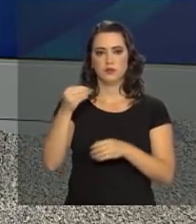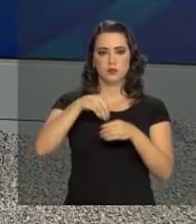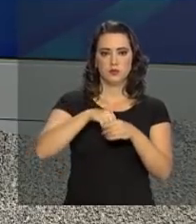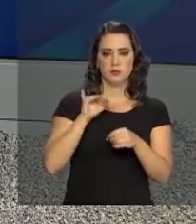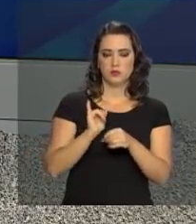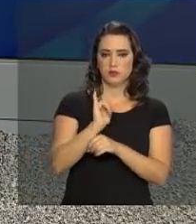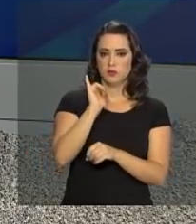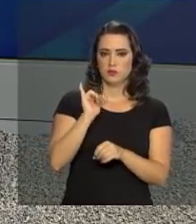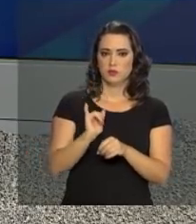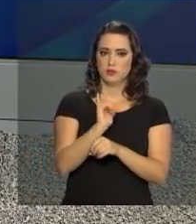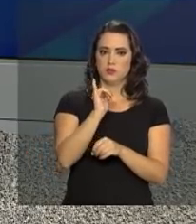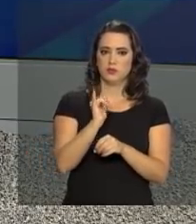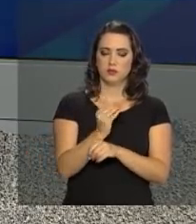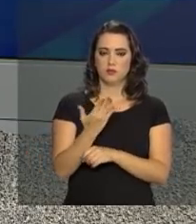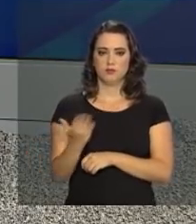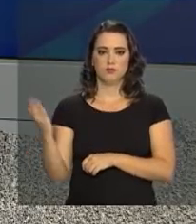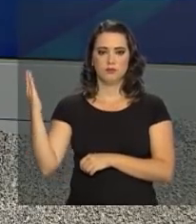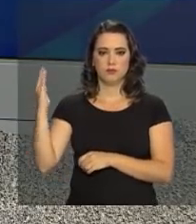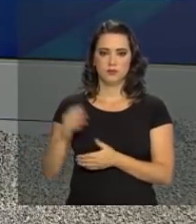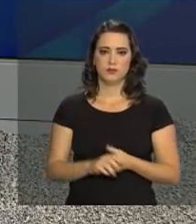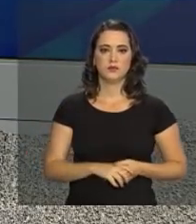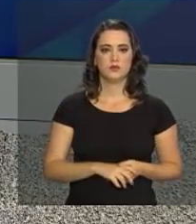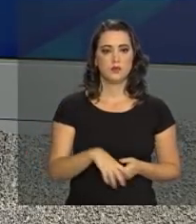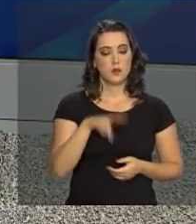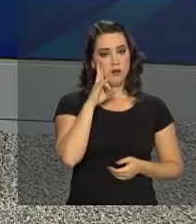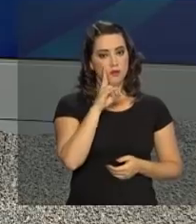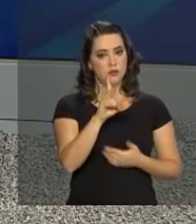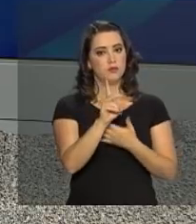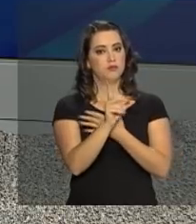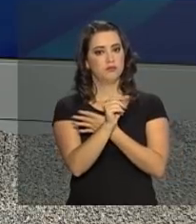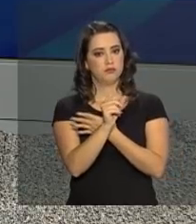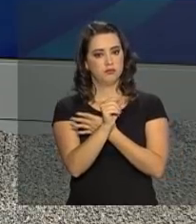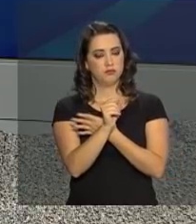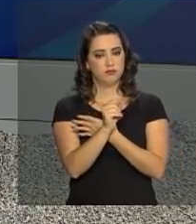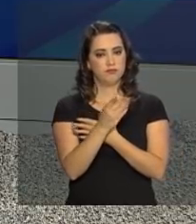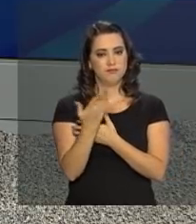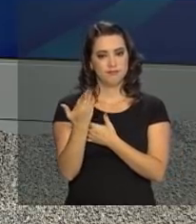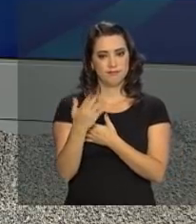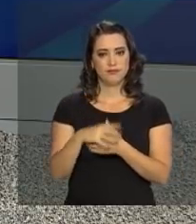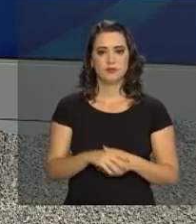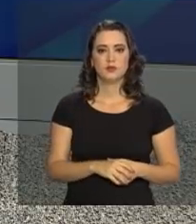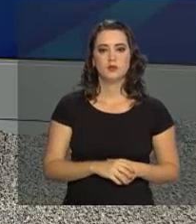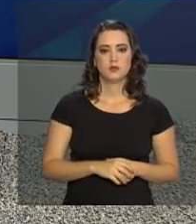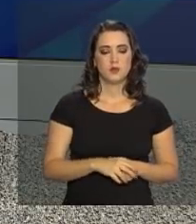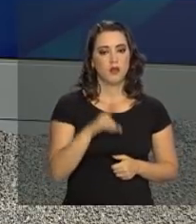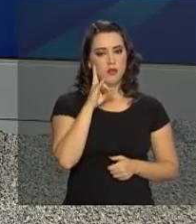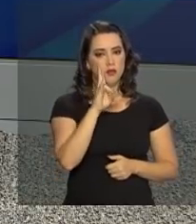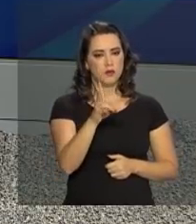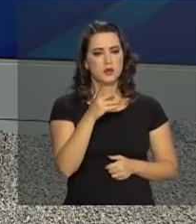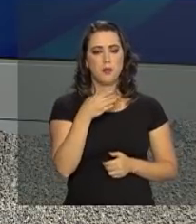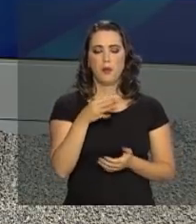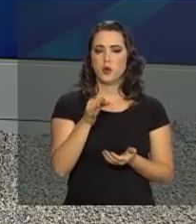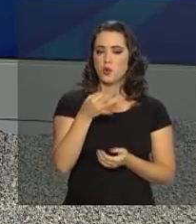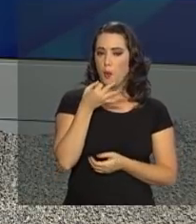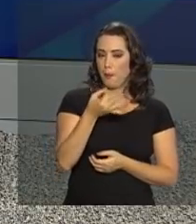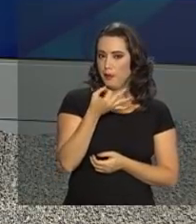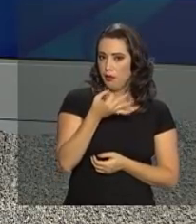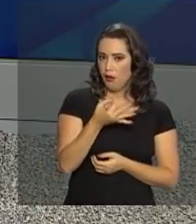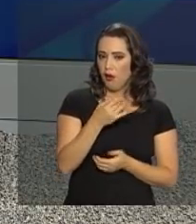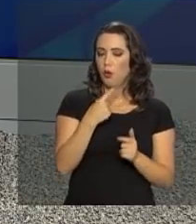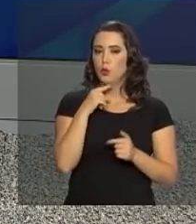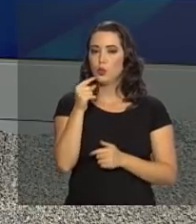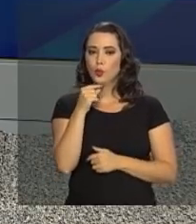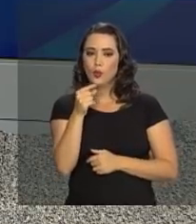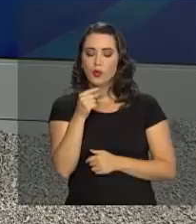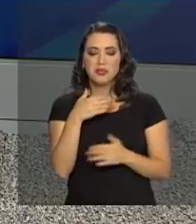NBR. Todas as reportagens estão em nosso canal no YouTube. Acesse também o nosso perfil no Twitter. Você pode mandar suas sugestões de